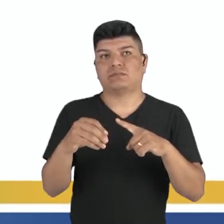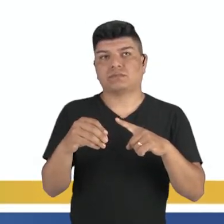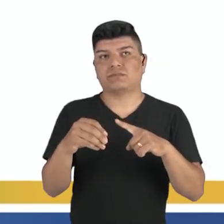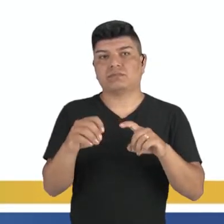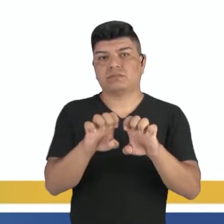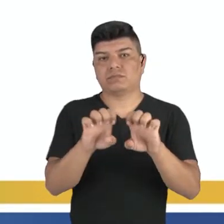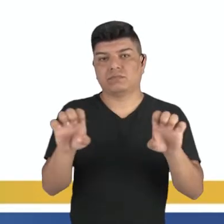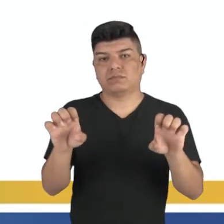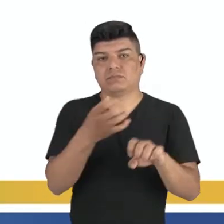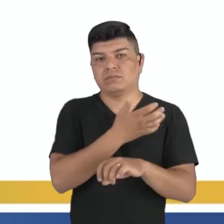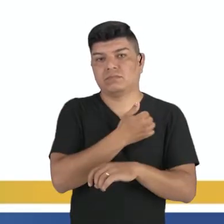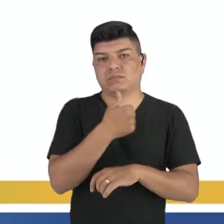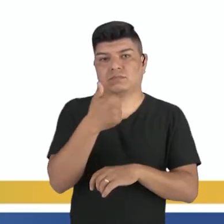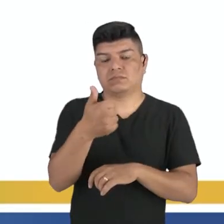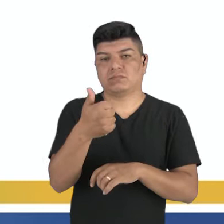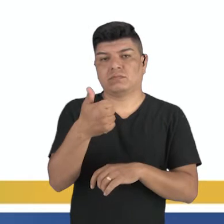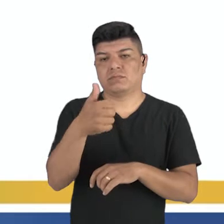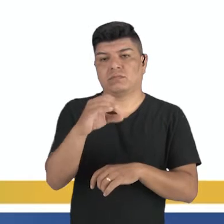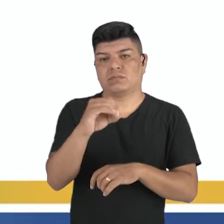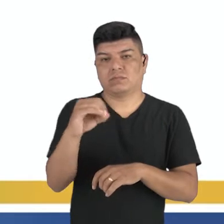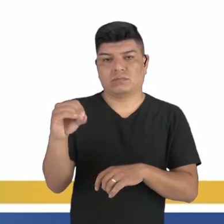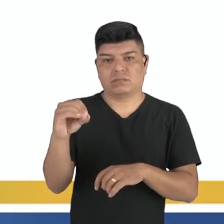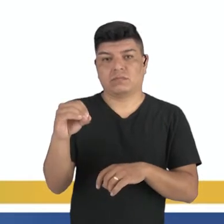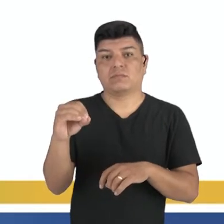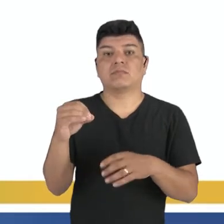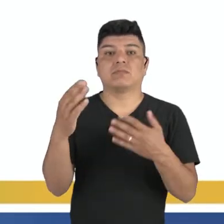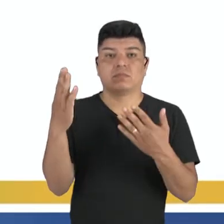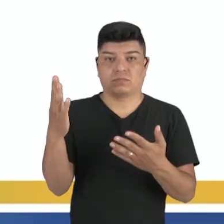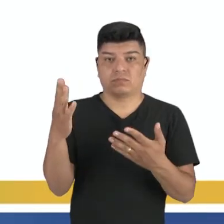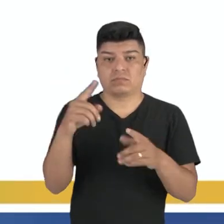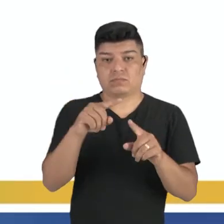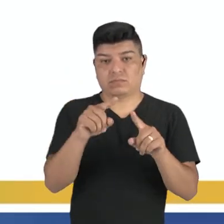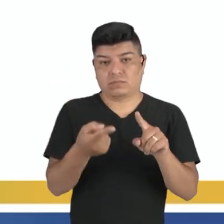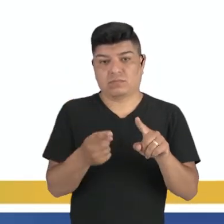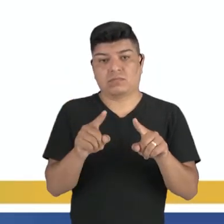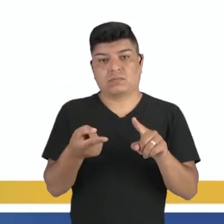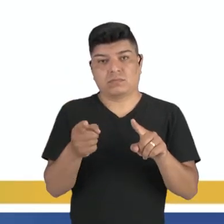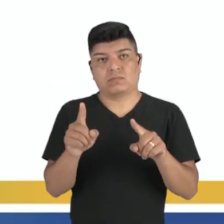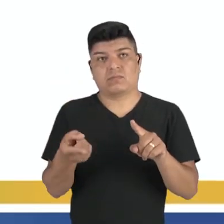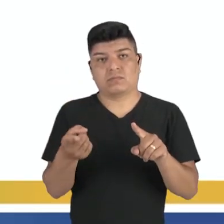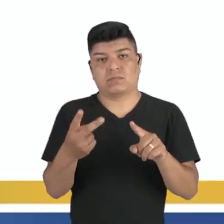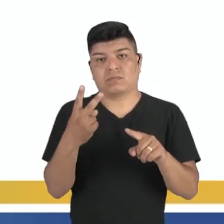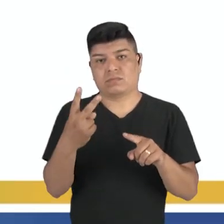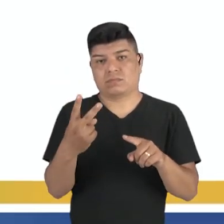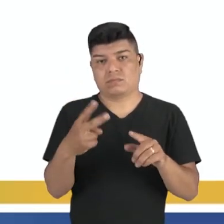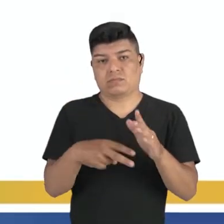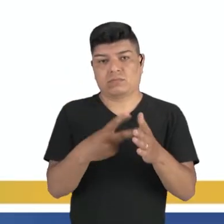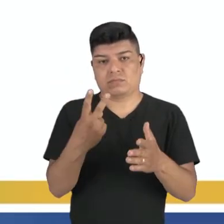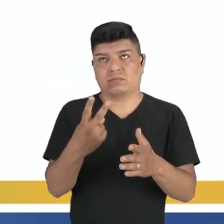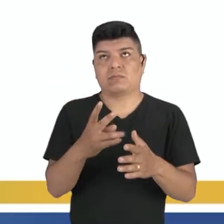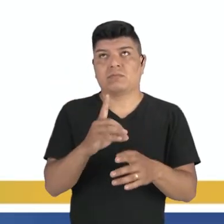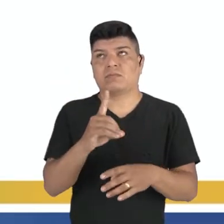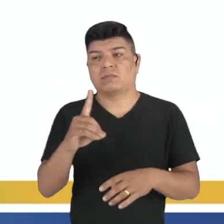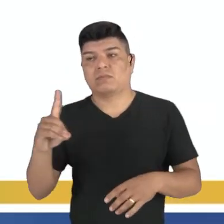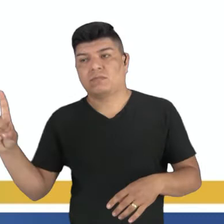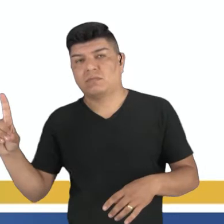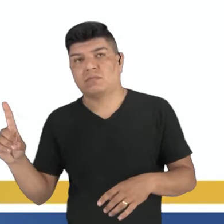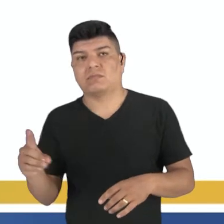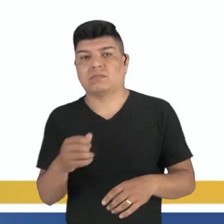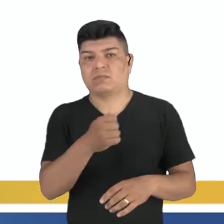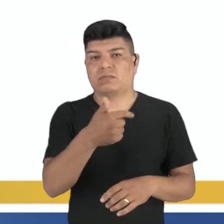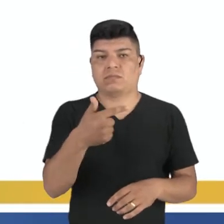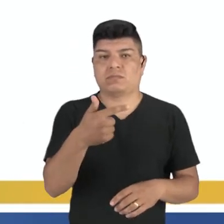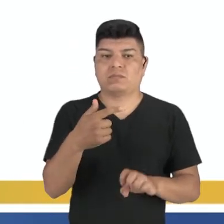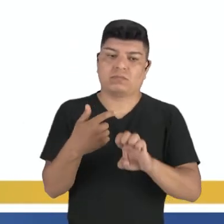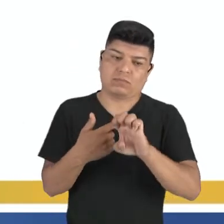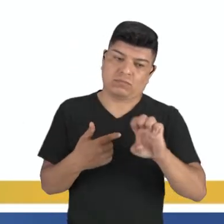da equação 1, né? Por 100. De modo que essa vírgula se desloque duas casas decimais para a direita e o 12